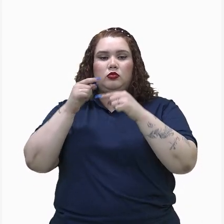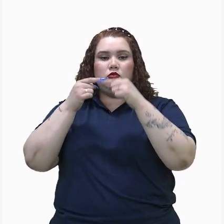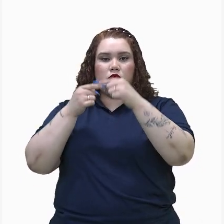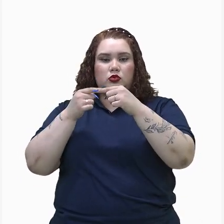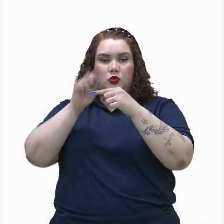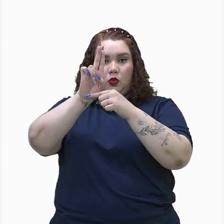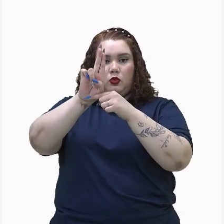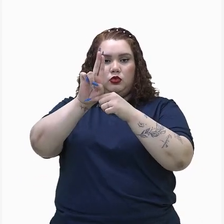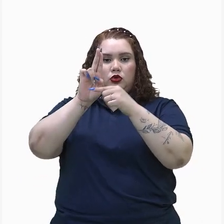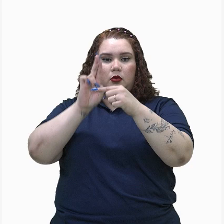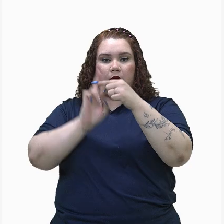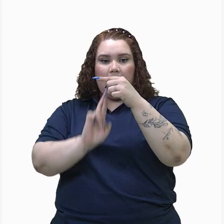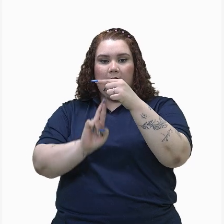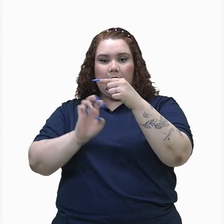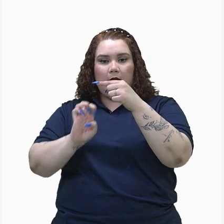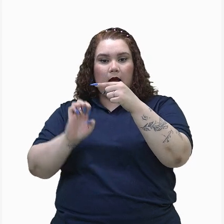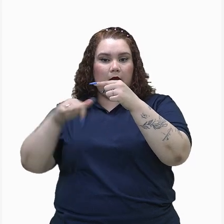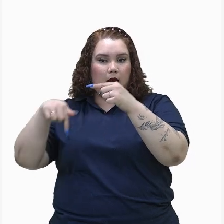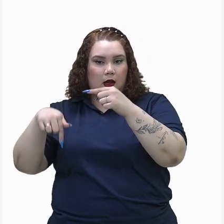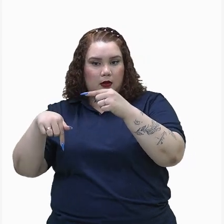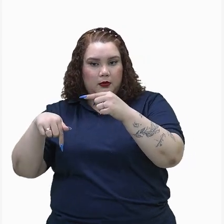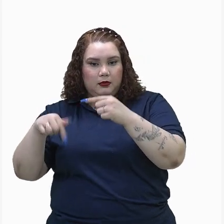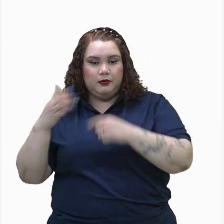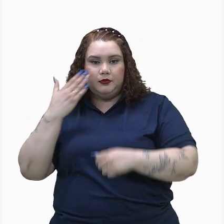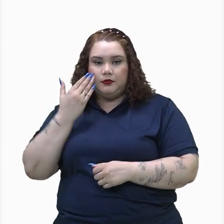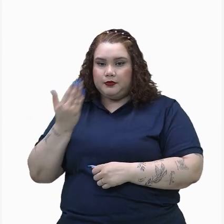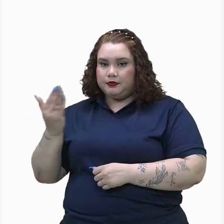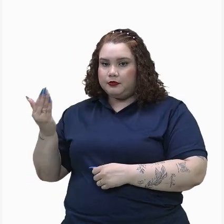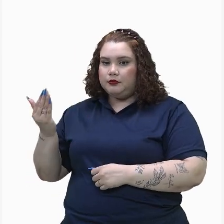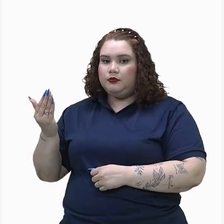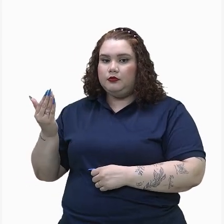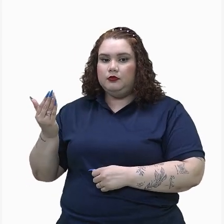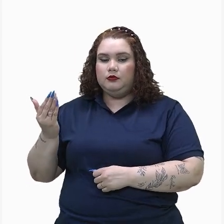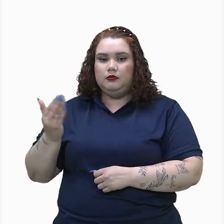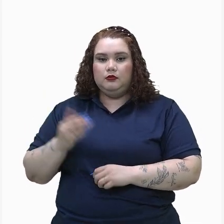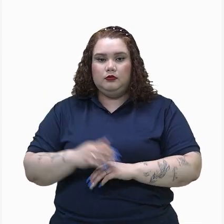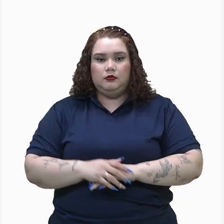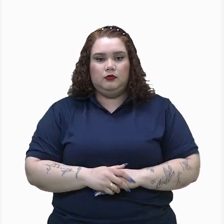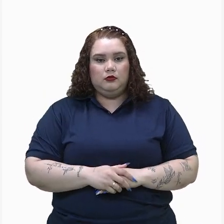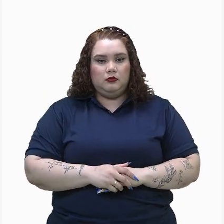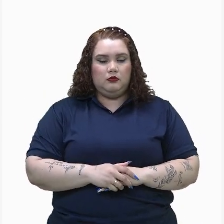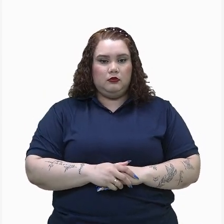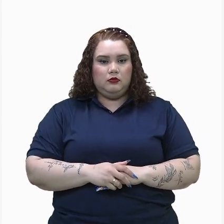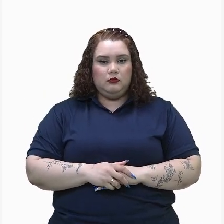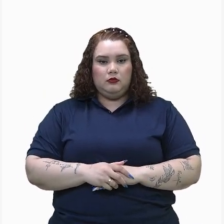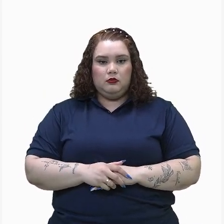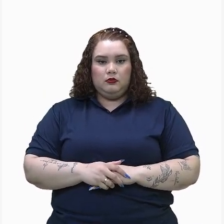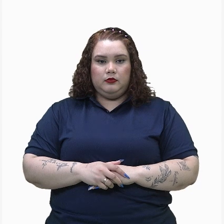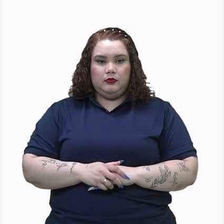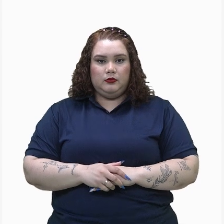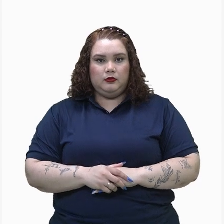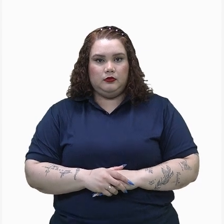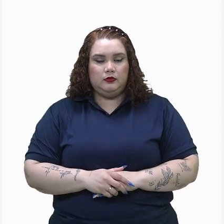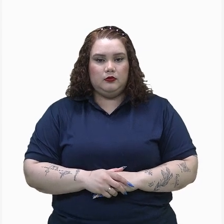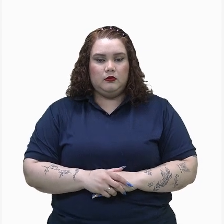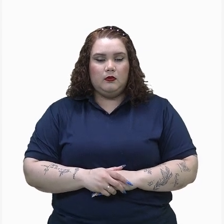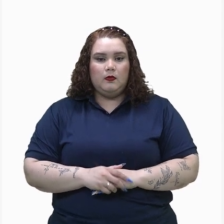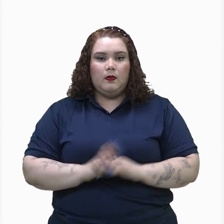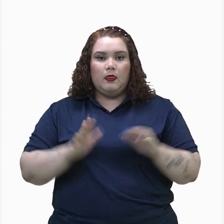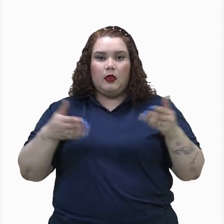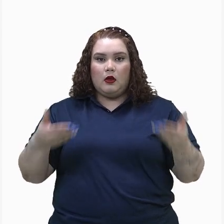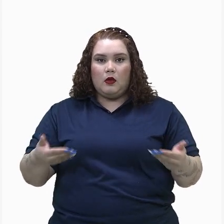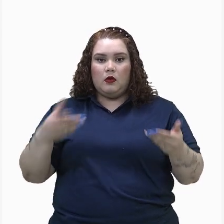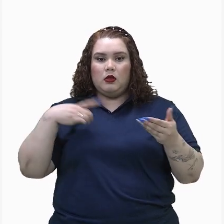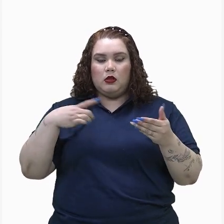sobre R1, o I2 é o 2 sobre R2 e o I3 é o 3 sobre R3. Fazendo